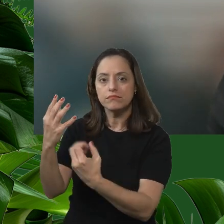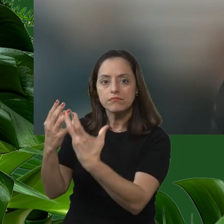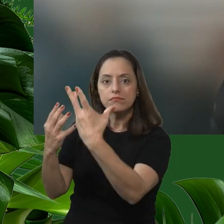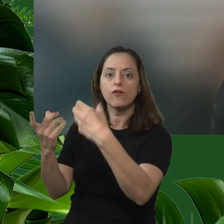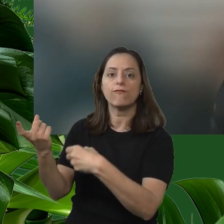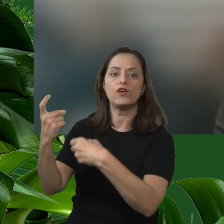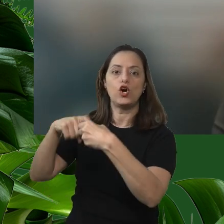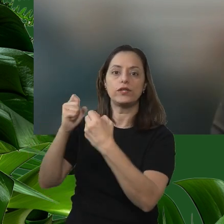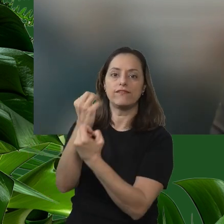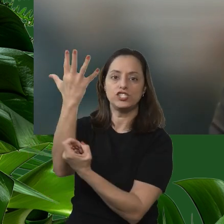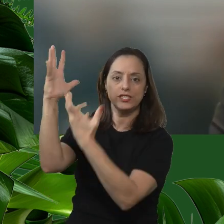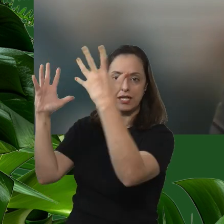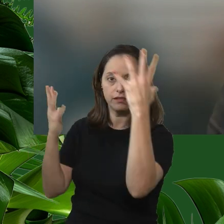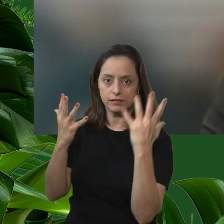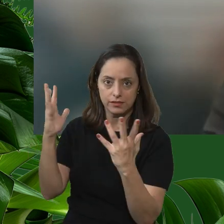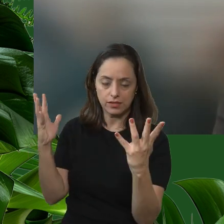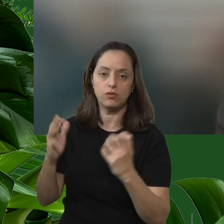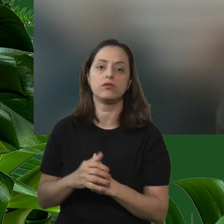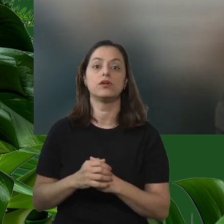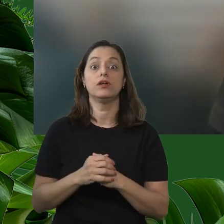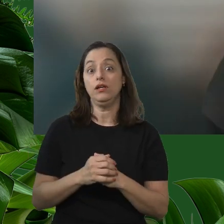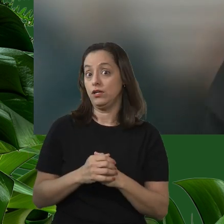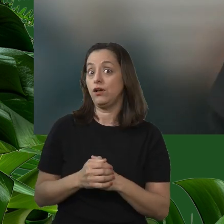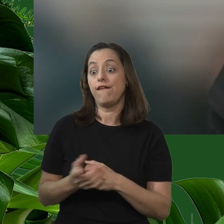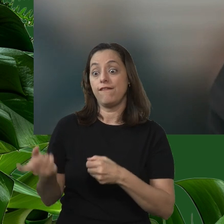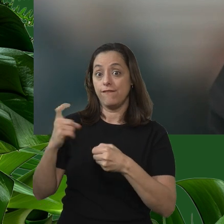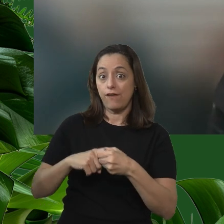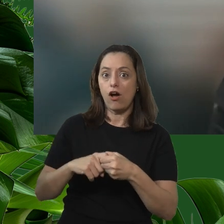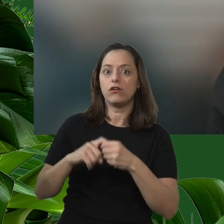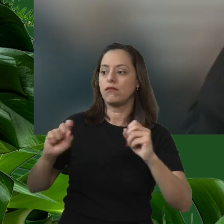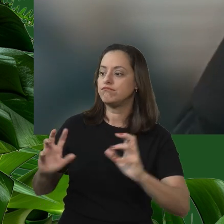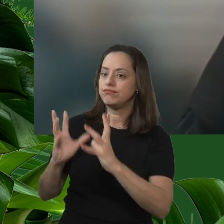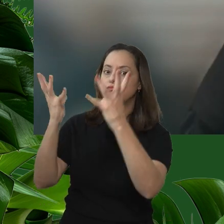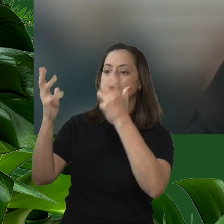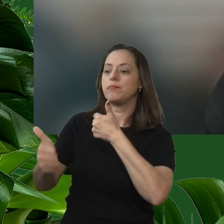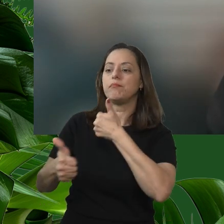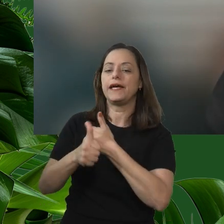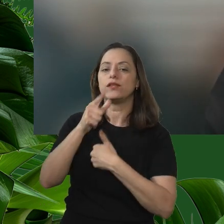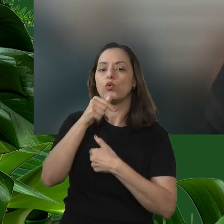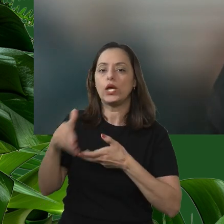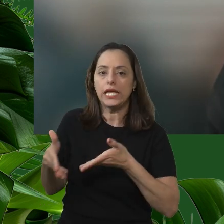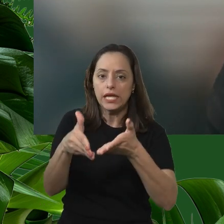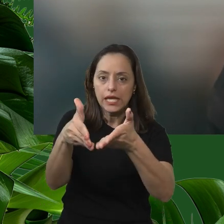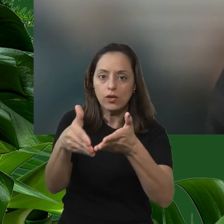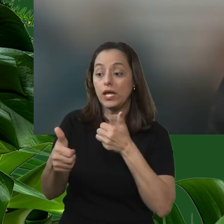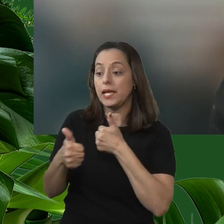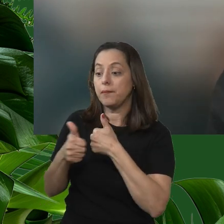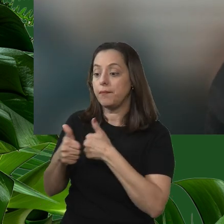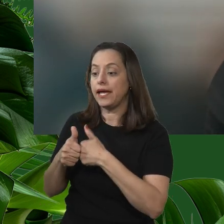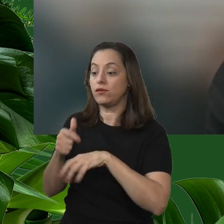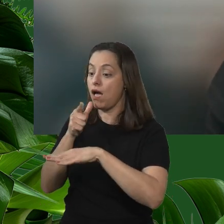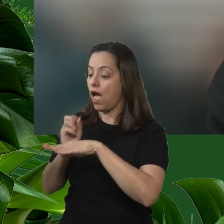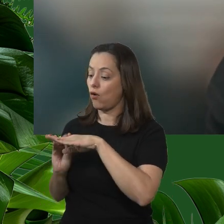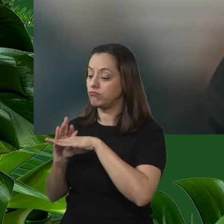degradadas com vegetação, trazendo novamente a vegetação nativa para a beira do rio e para as nascentes, para que elas possam produzir mais água